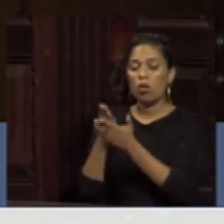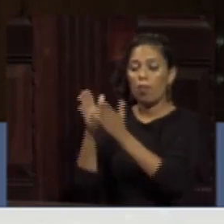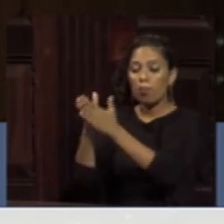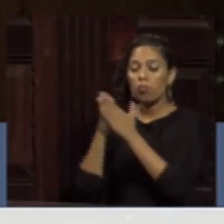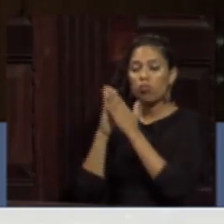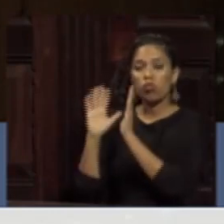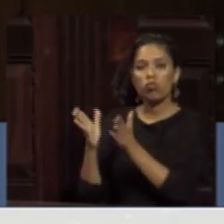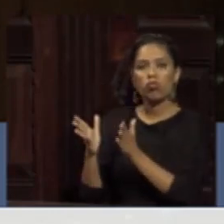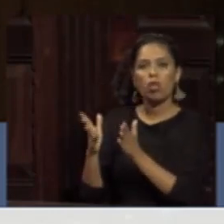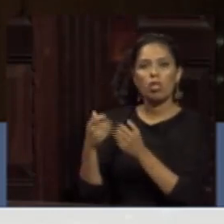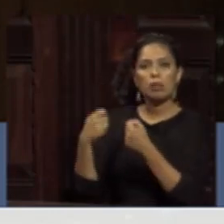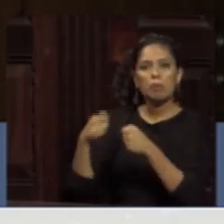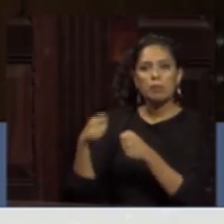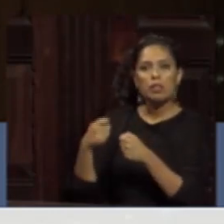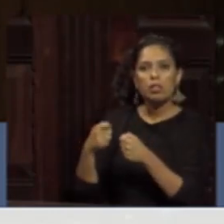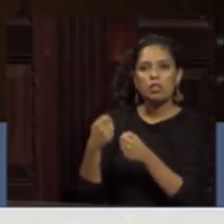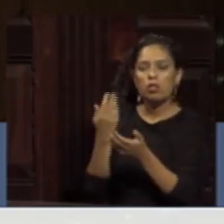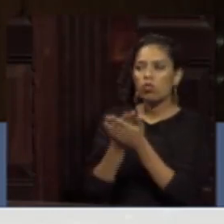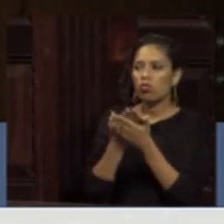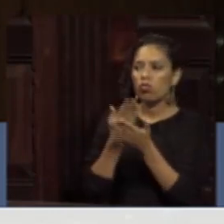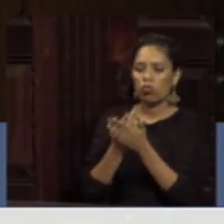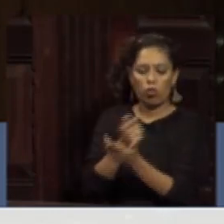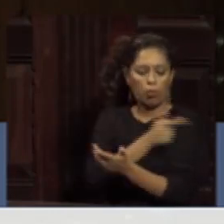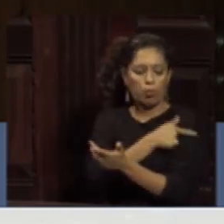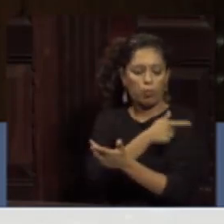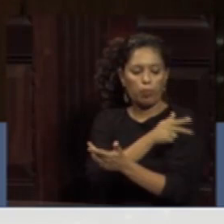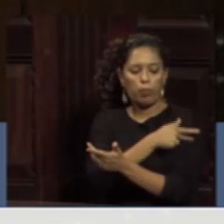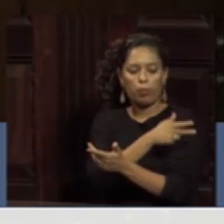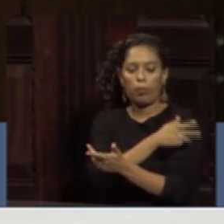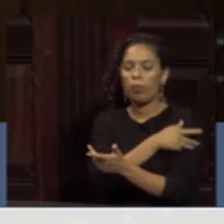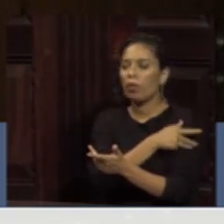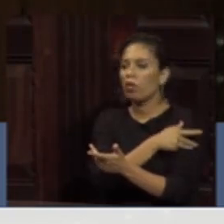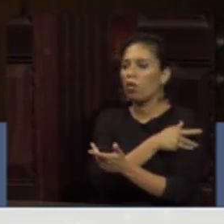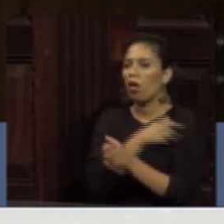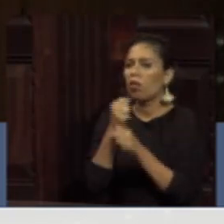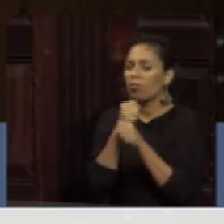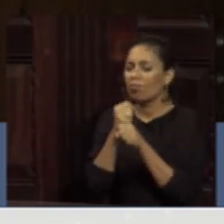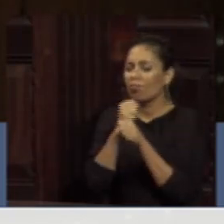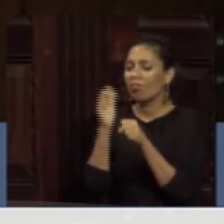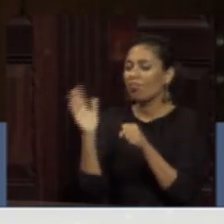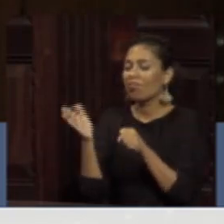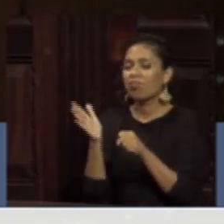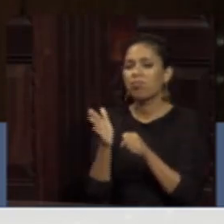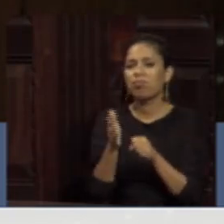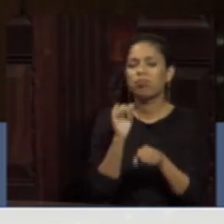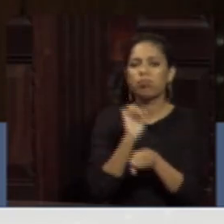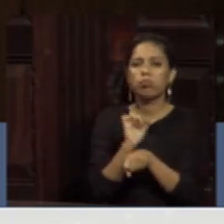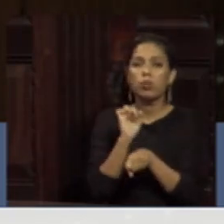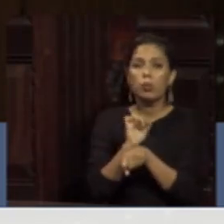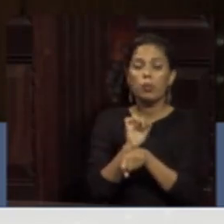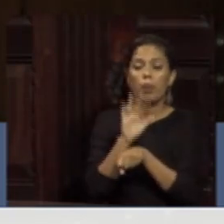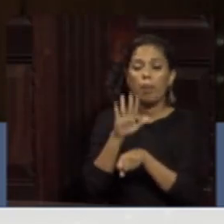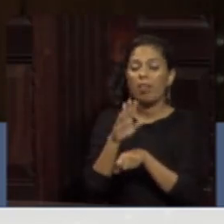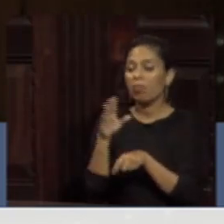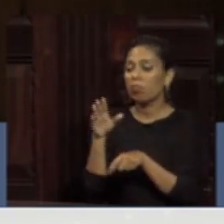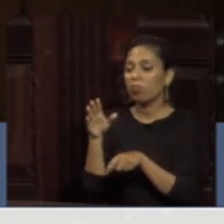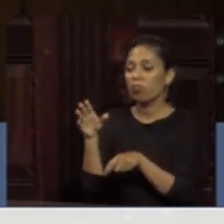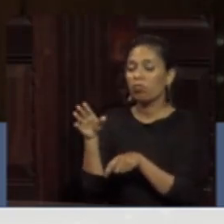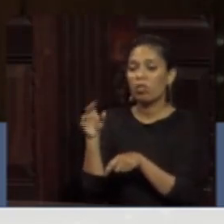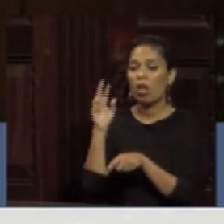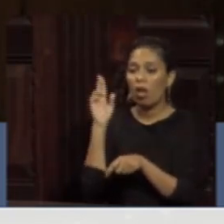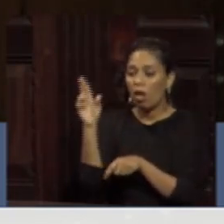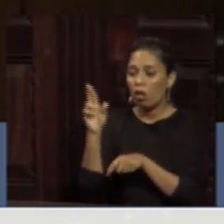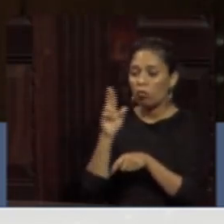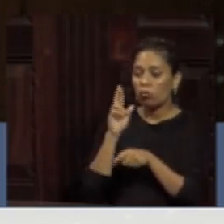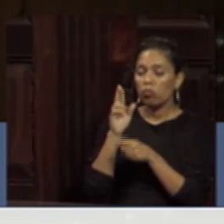conclui esse processo, enquanto isso vai fechando a escola e estabelecendo um processo de terminalidade. É